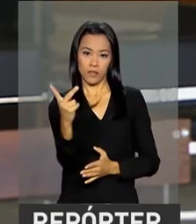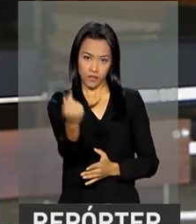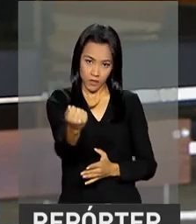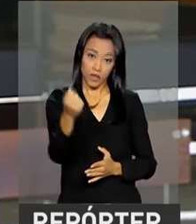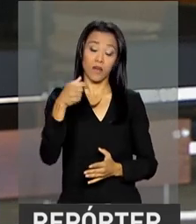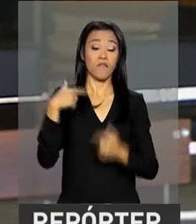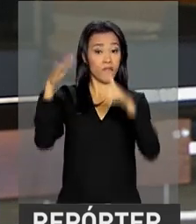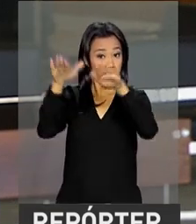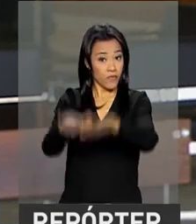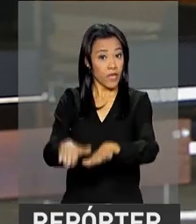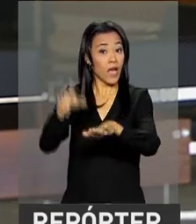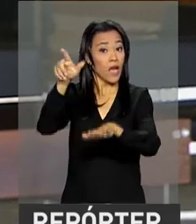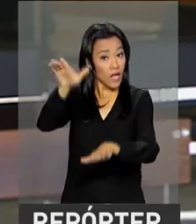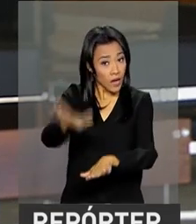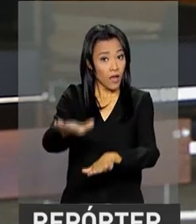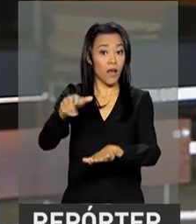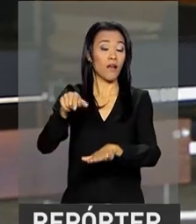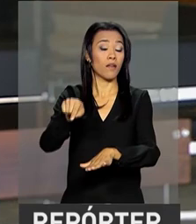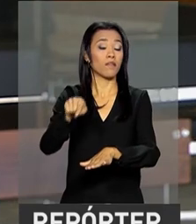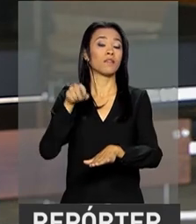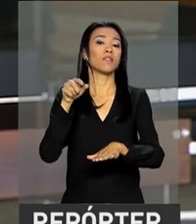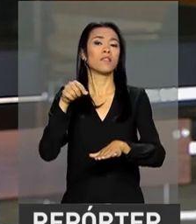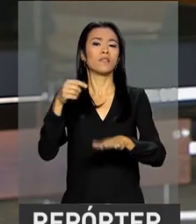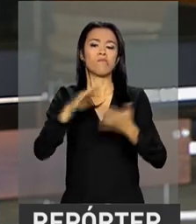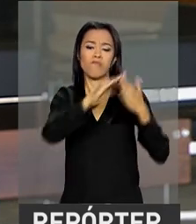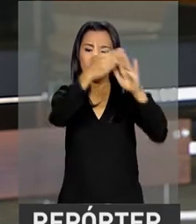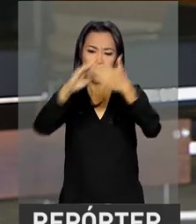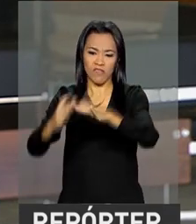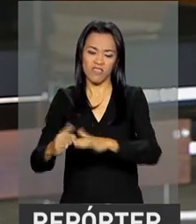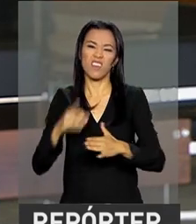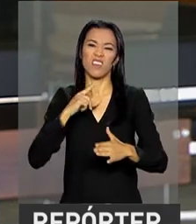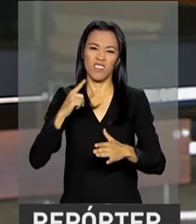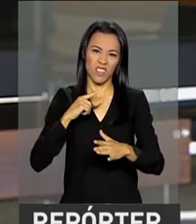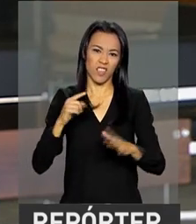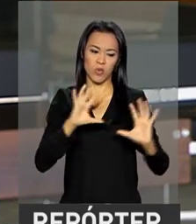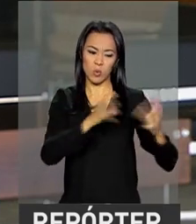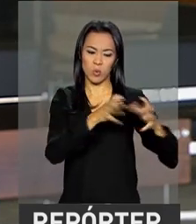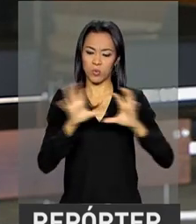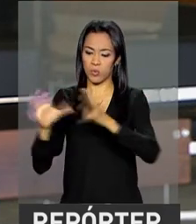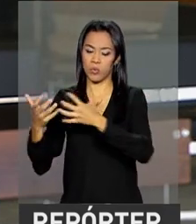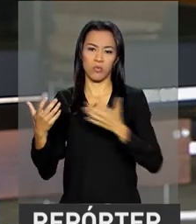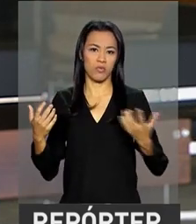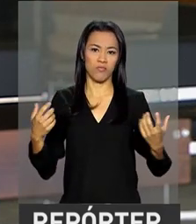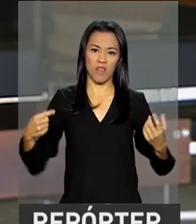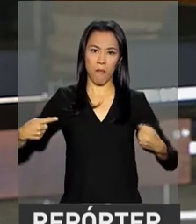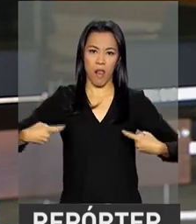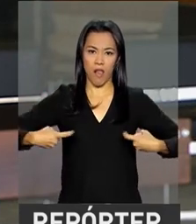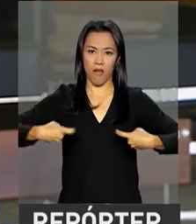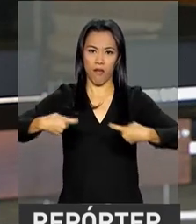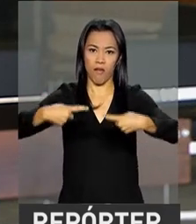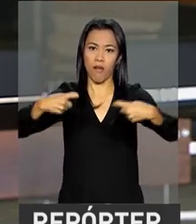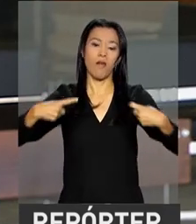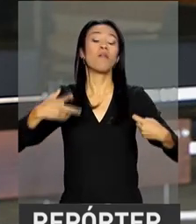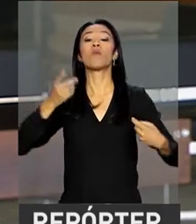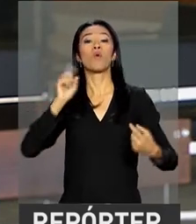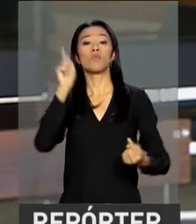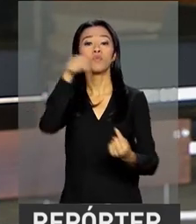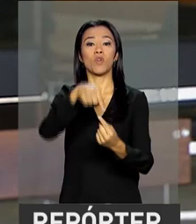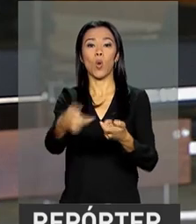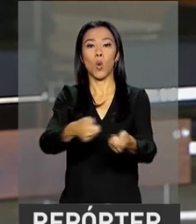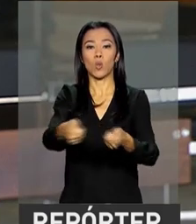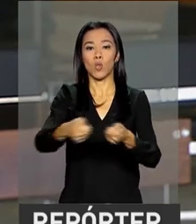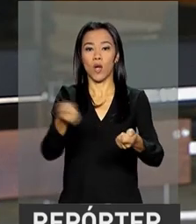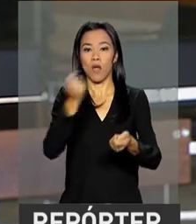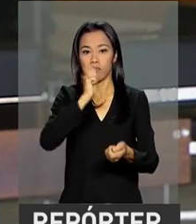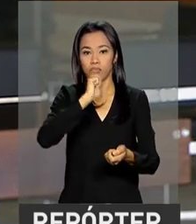por tempo indeterminado na comunidade que enfrenta uma disputa entre facções pelo controle do tráfico de drogas